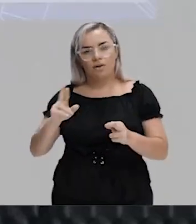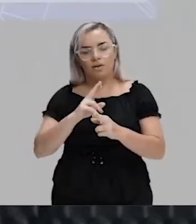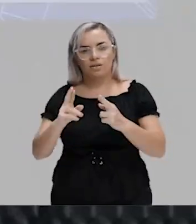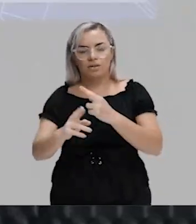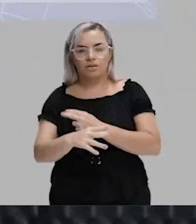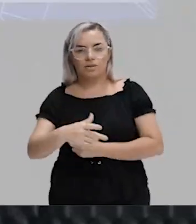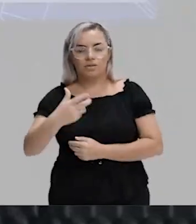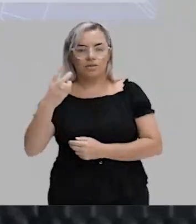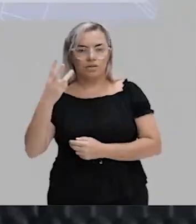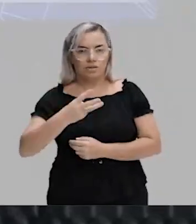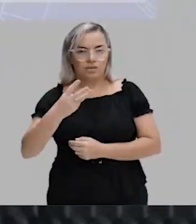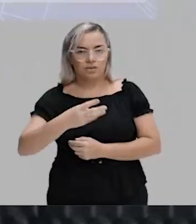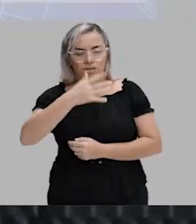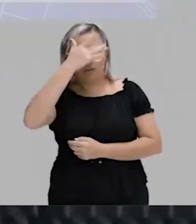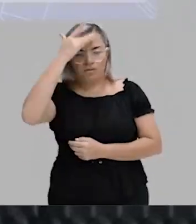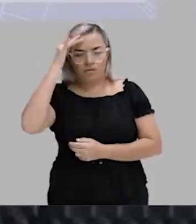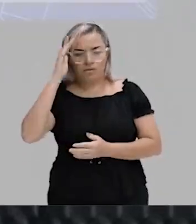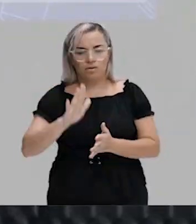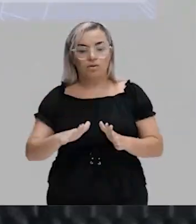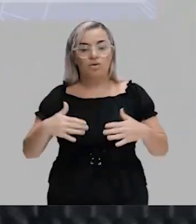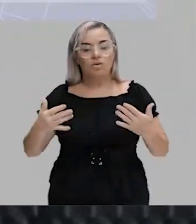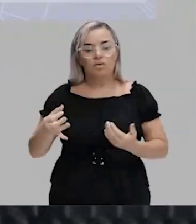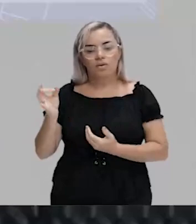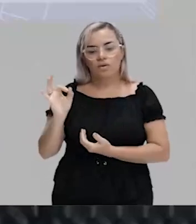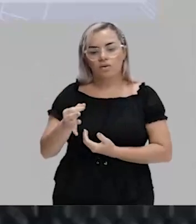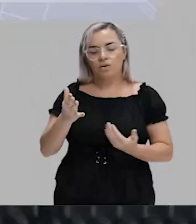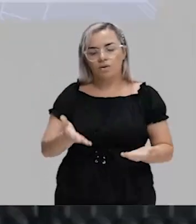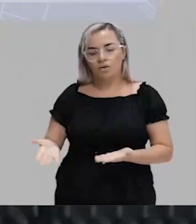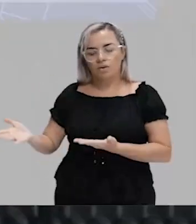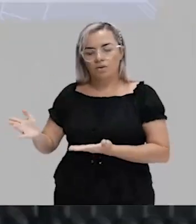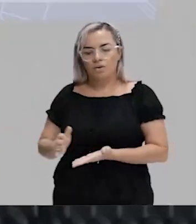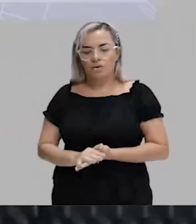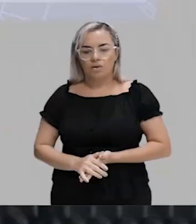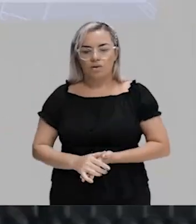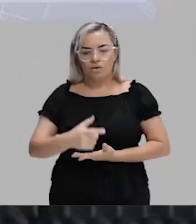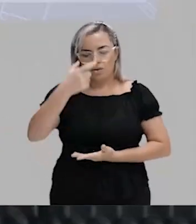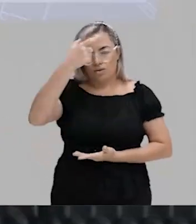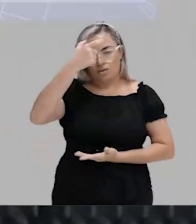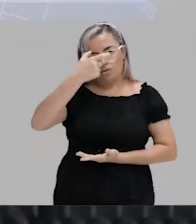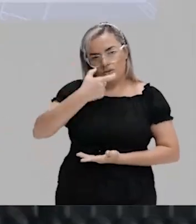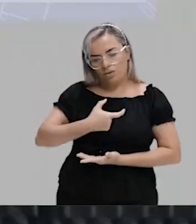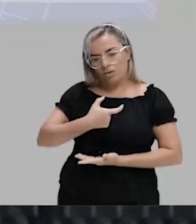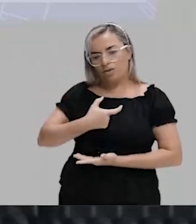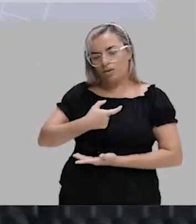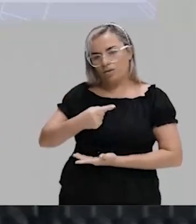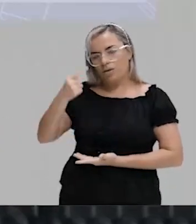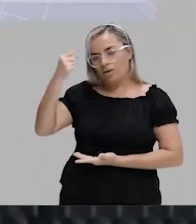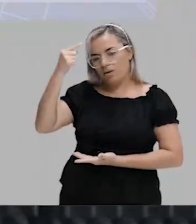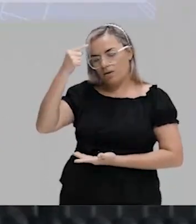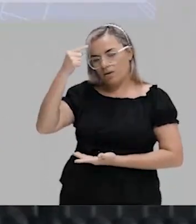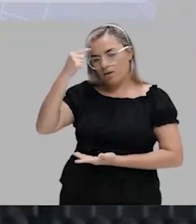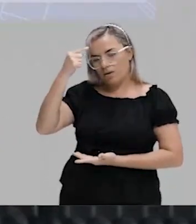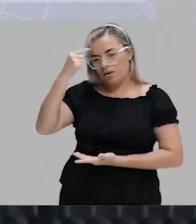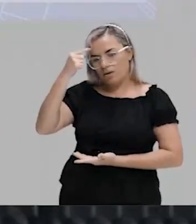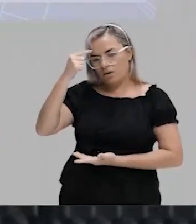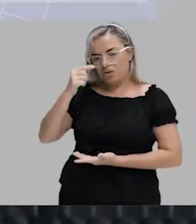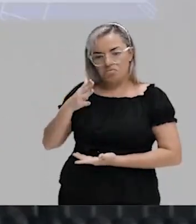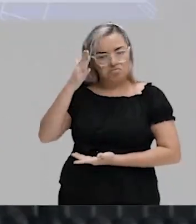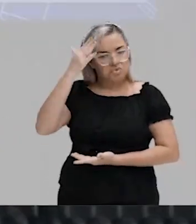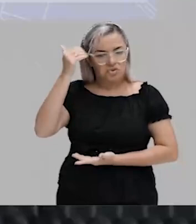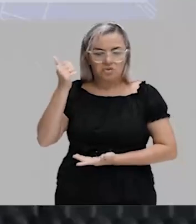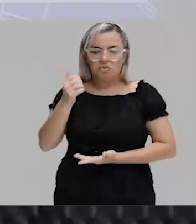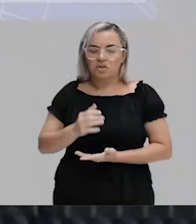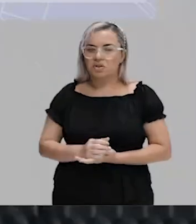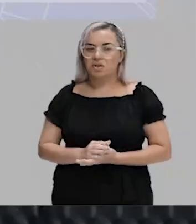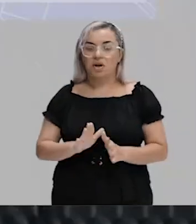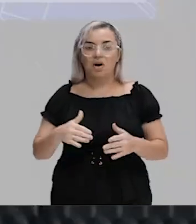Quando voltei a mim, não sabia onde me encontrava, né? Porque está relacionada a ela mesma. Então, muito